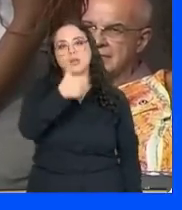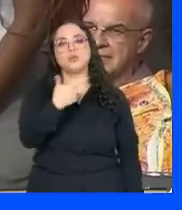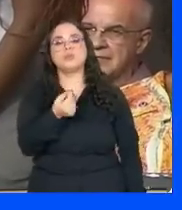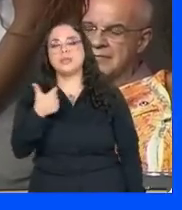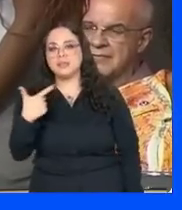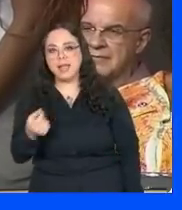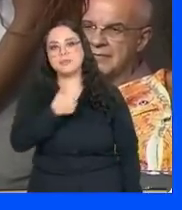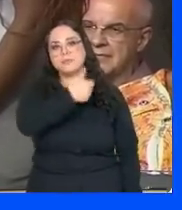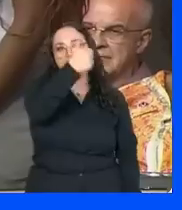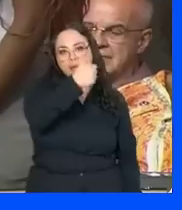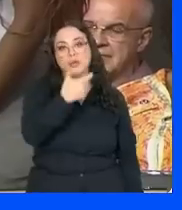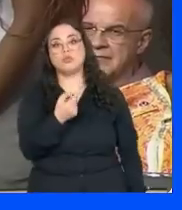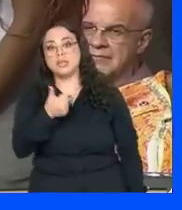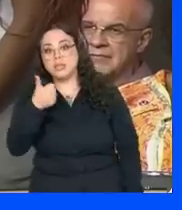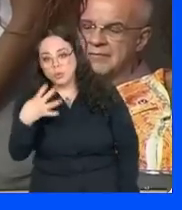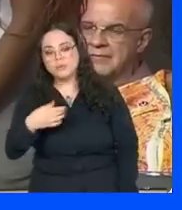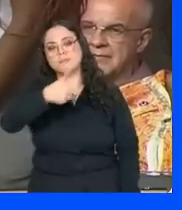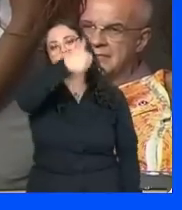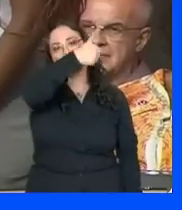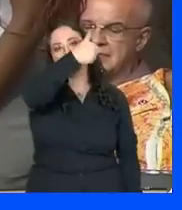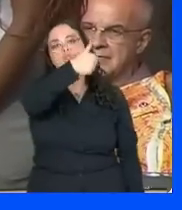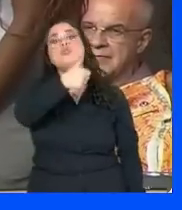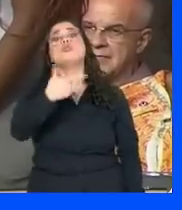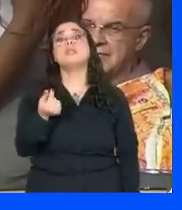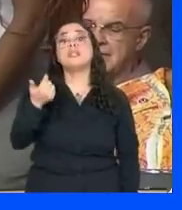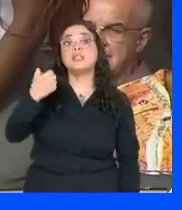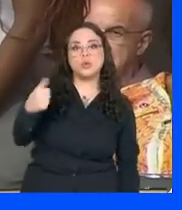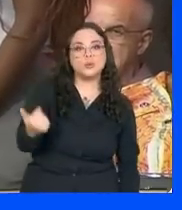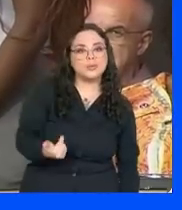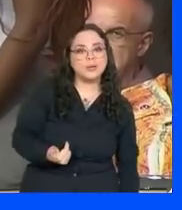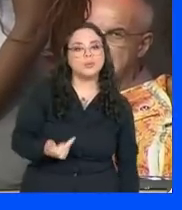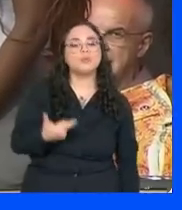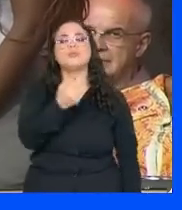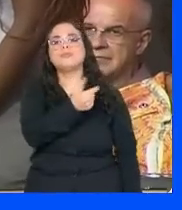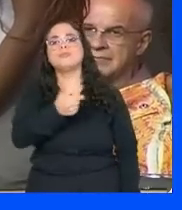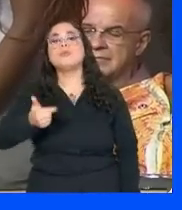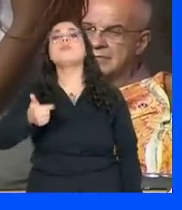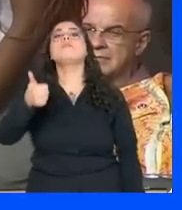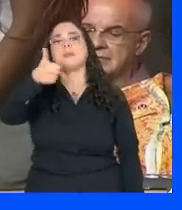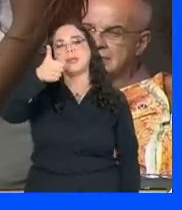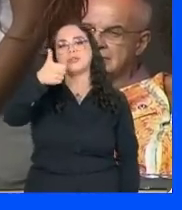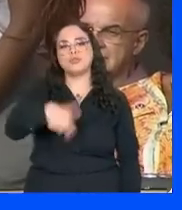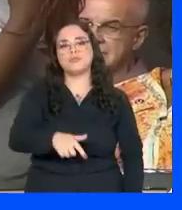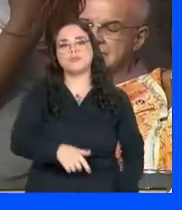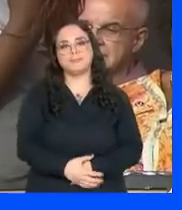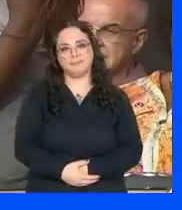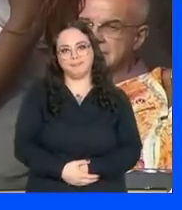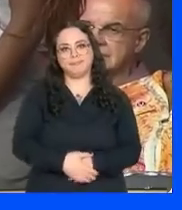o primeiro em 2014, o segundo em 2018 e o primeiro em 2022.